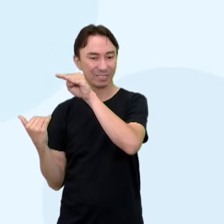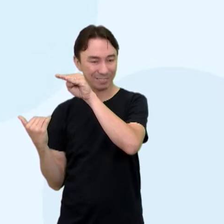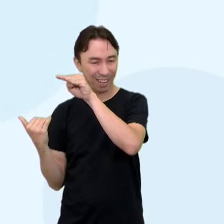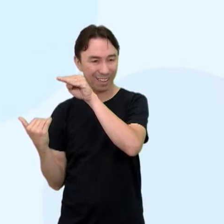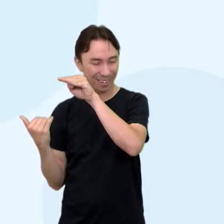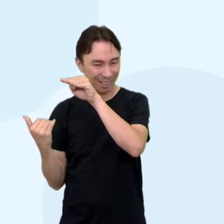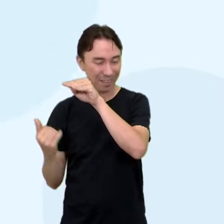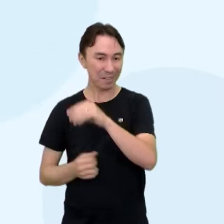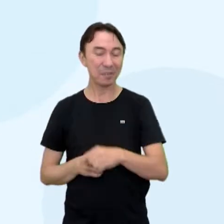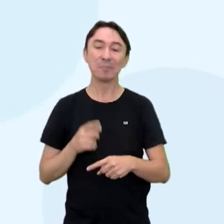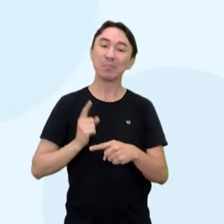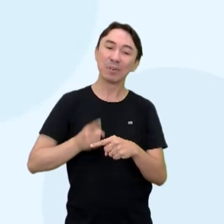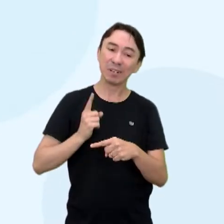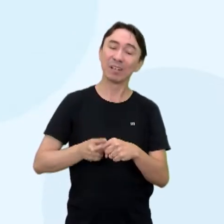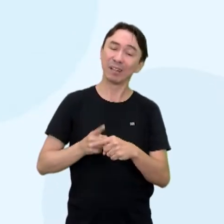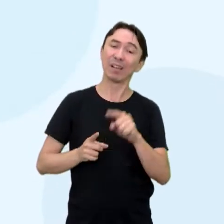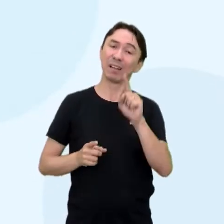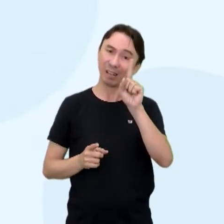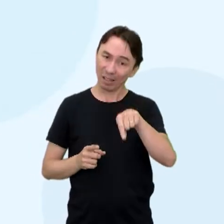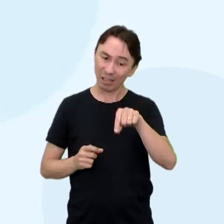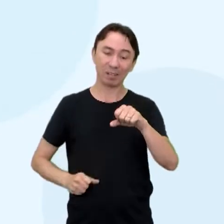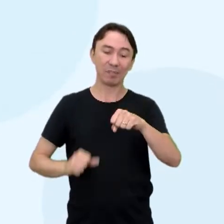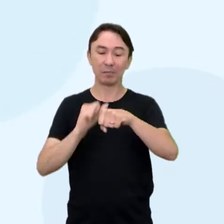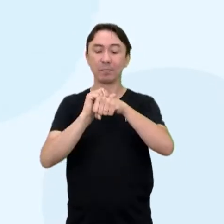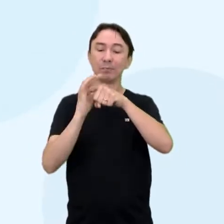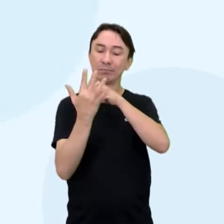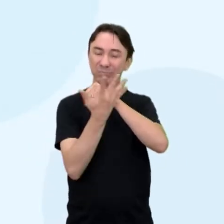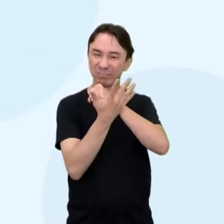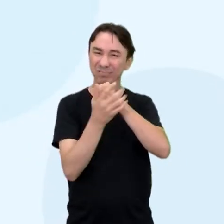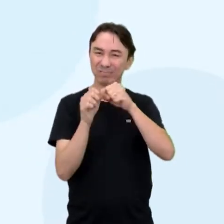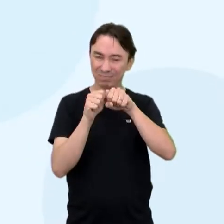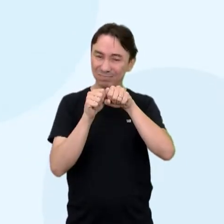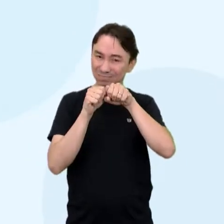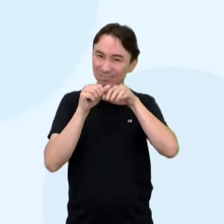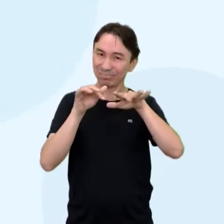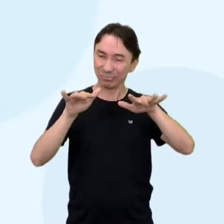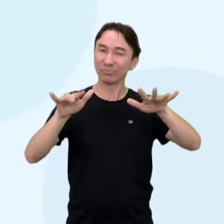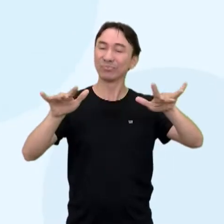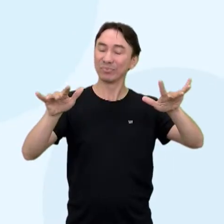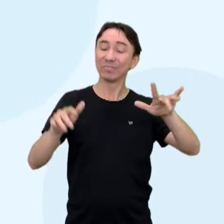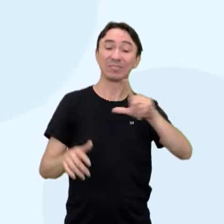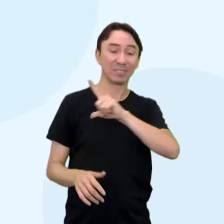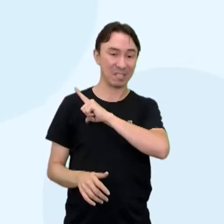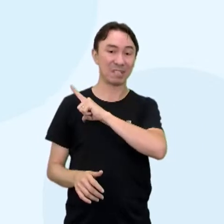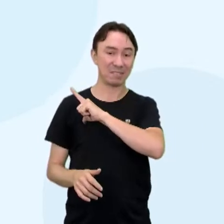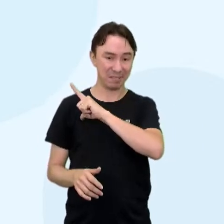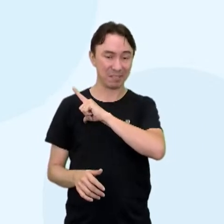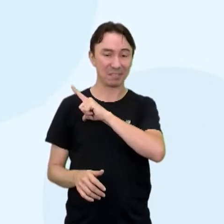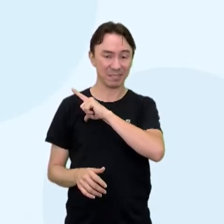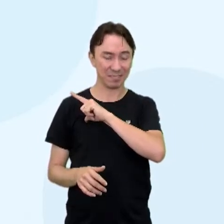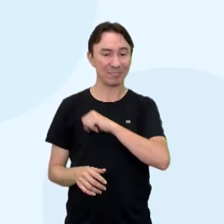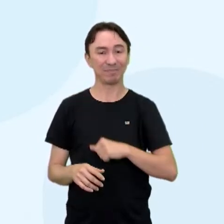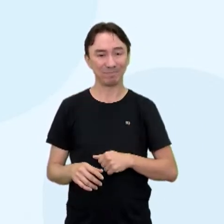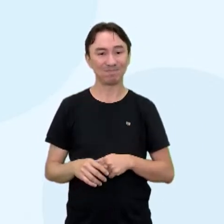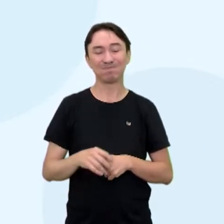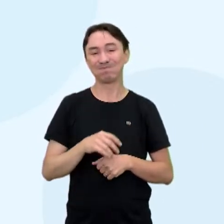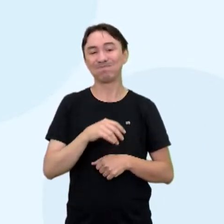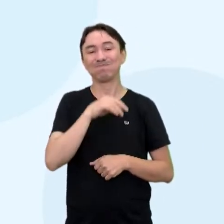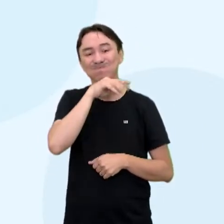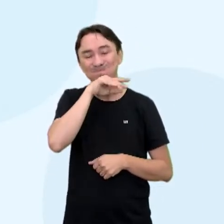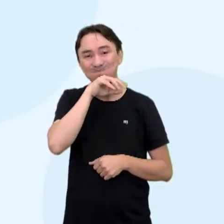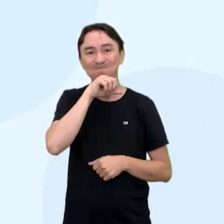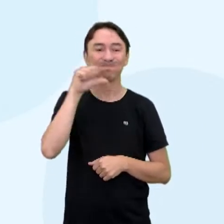consequência, né, da pandemia, né? Então, no decorrer aí da pesquisa também teve aí a questão aí da pandemia, né, que muita gente acabou